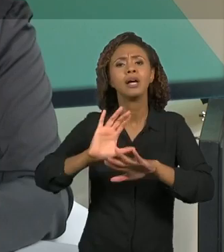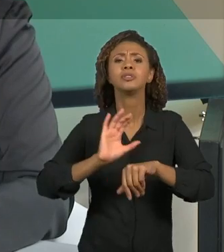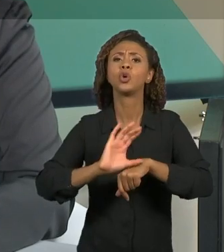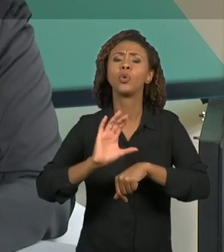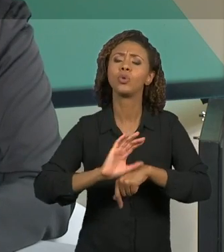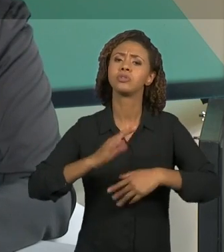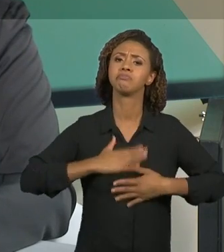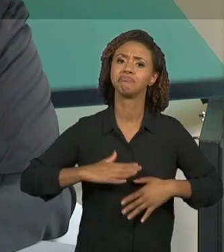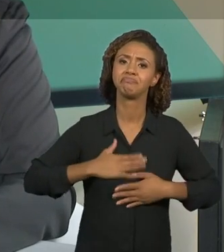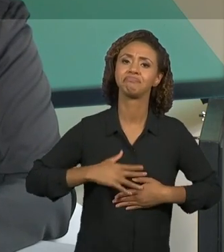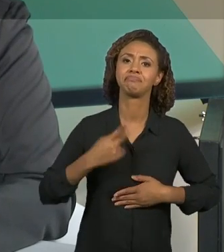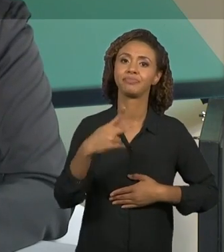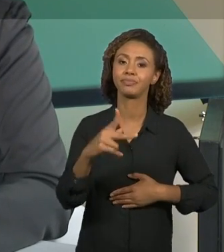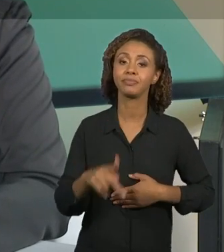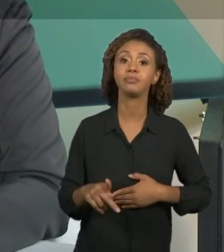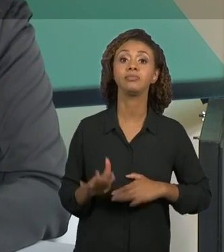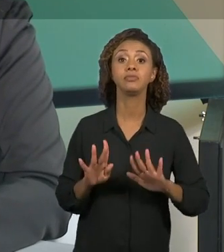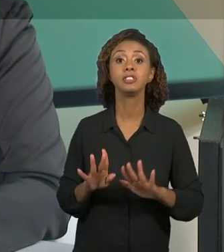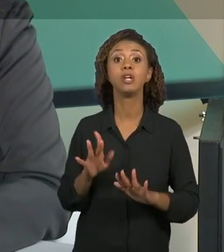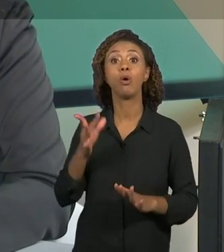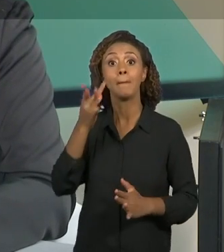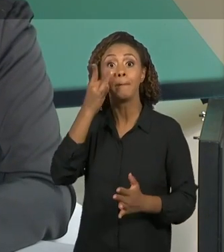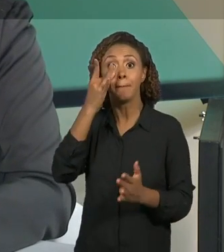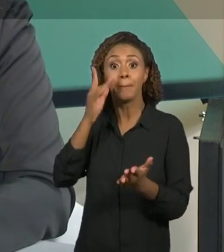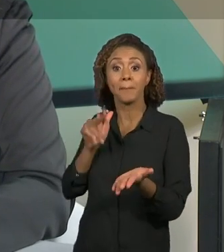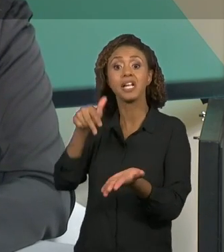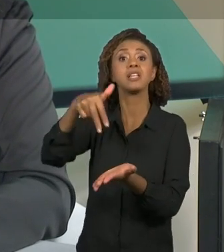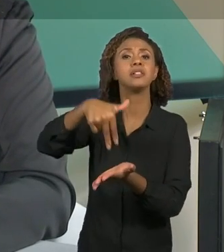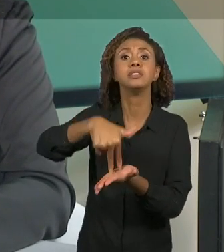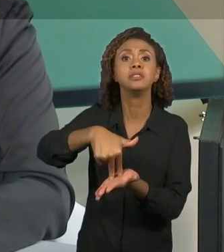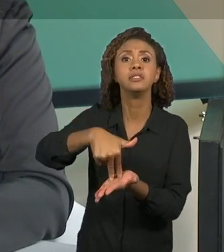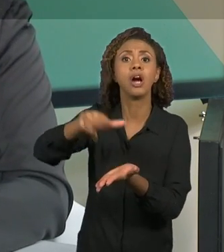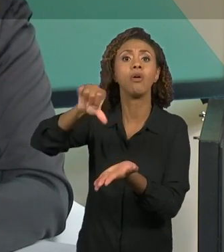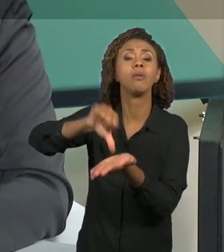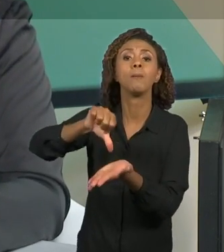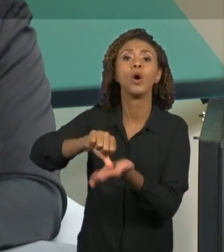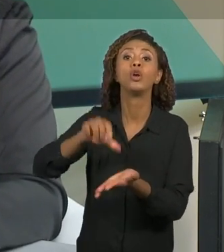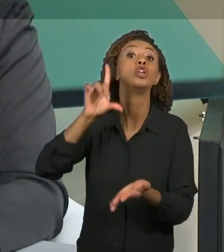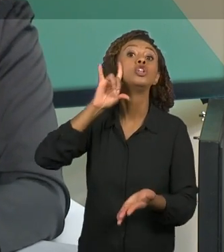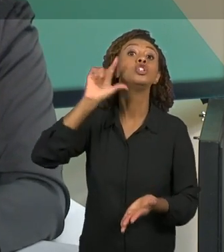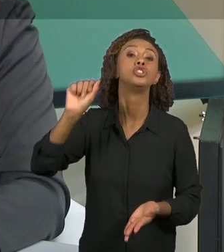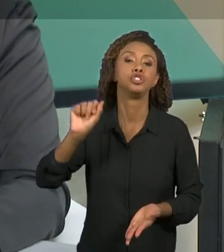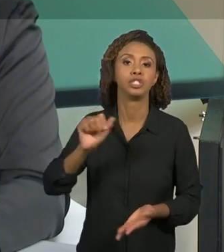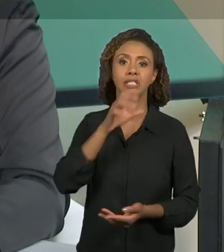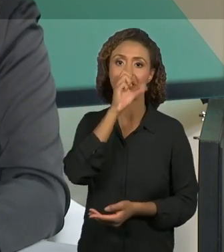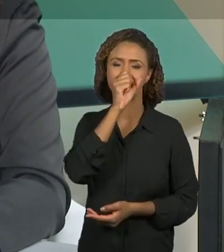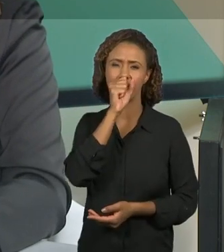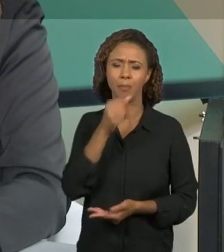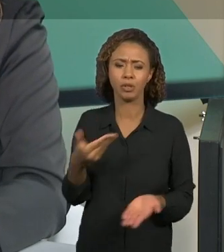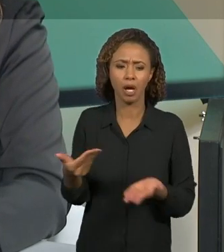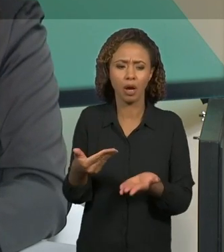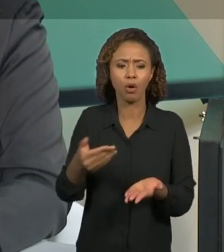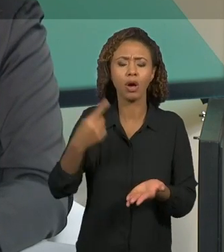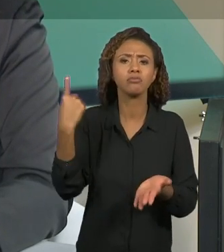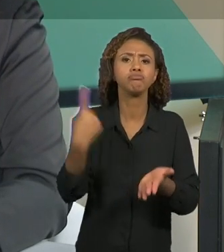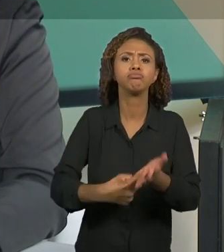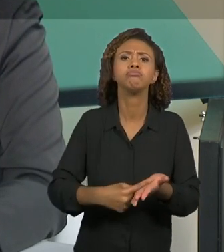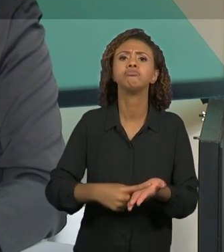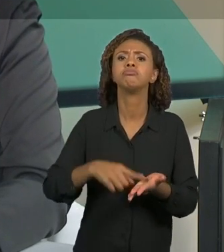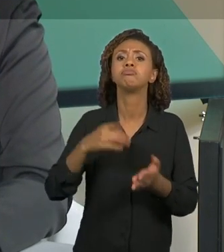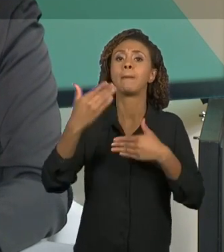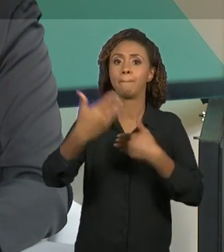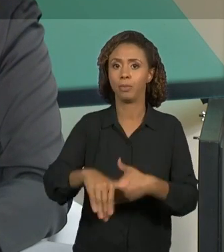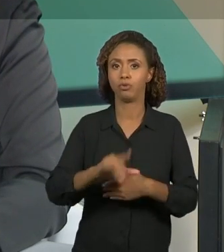tempo e o encontro presencial será os sábados e por enquanto temos um único agendado para dar variação tá